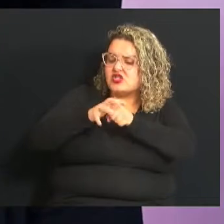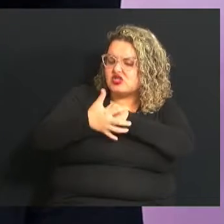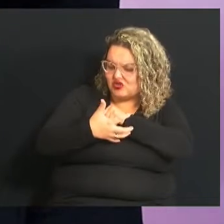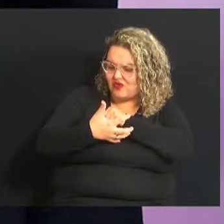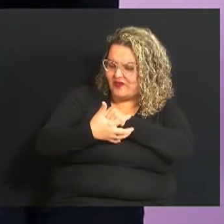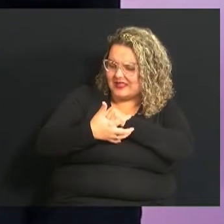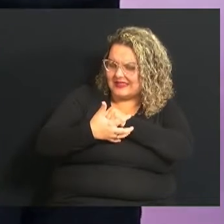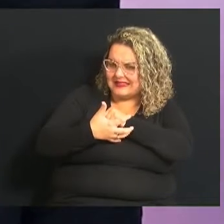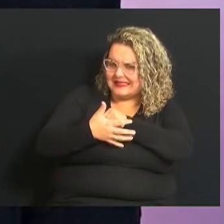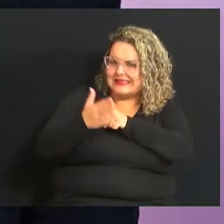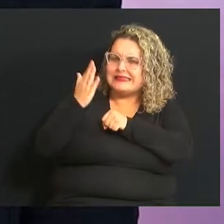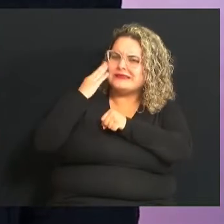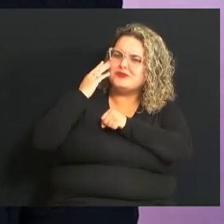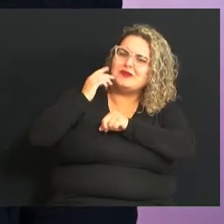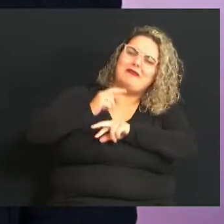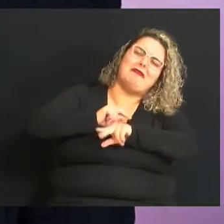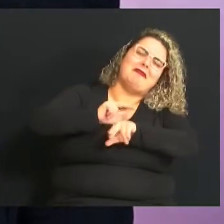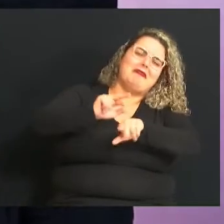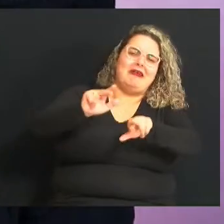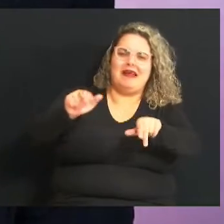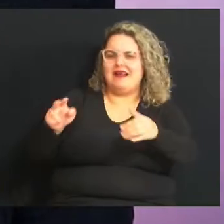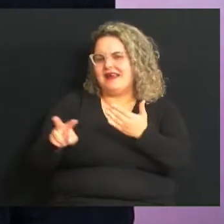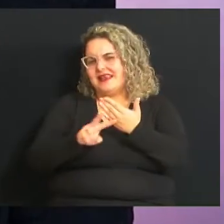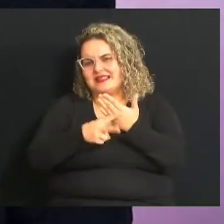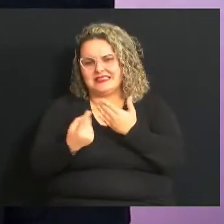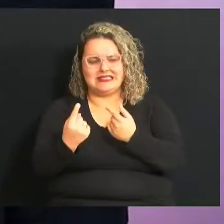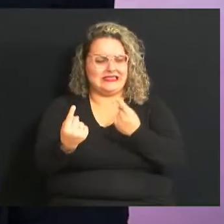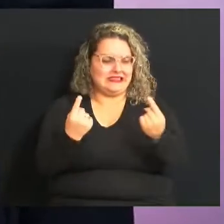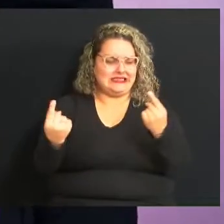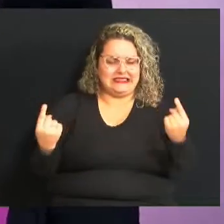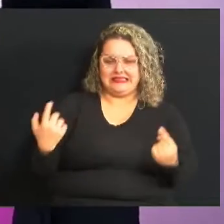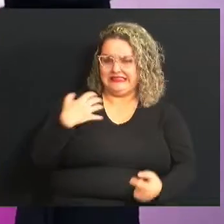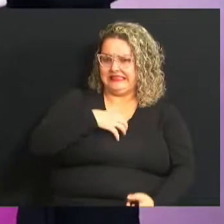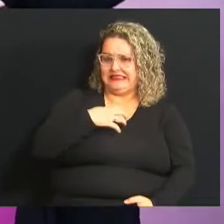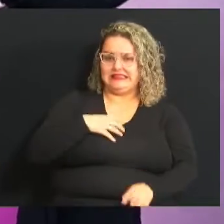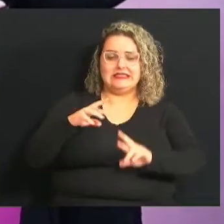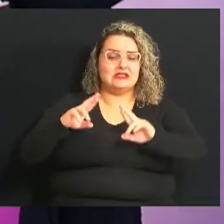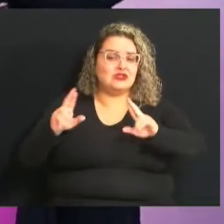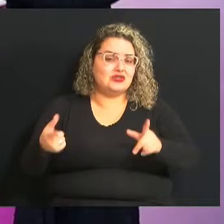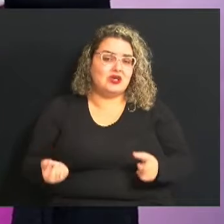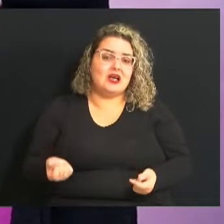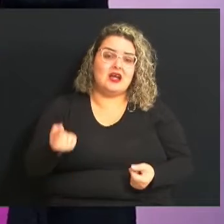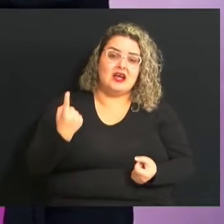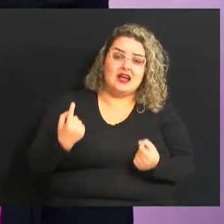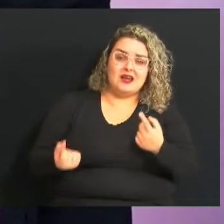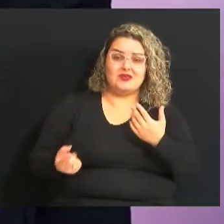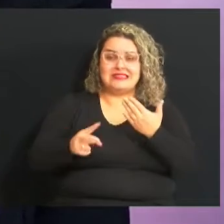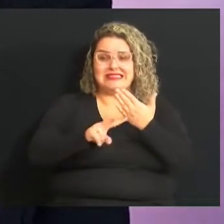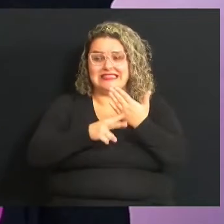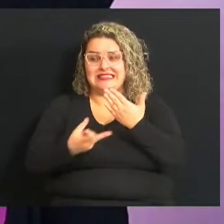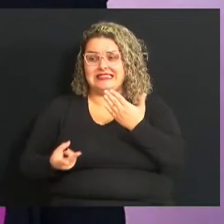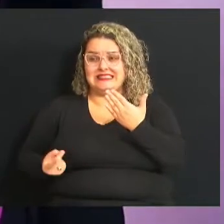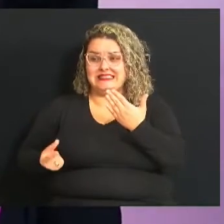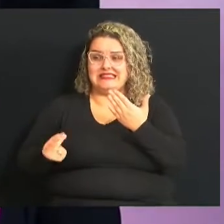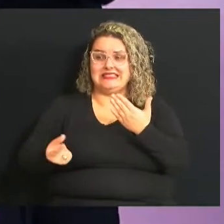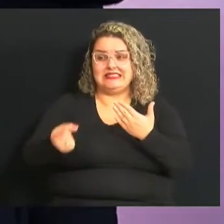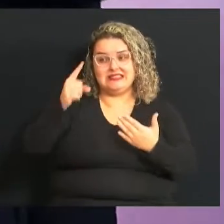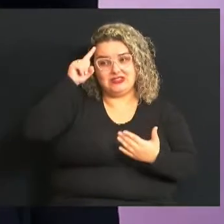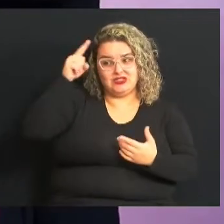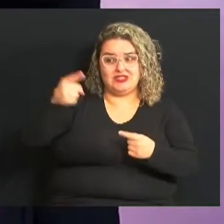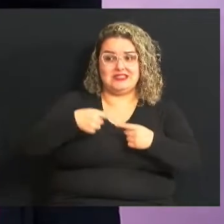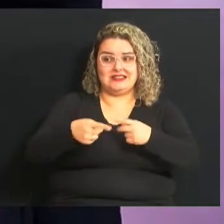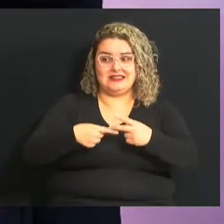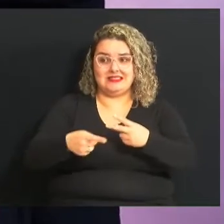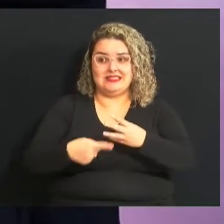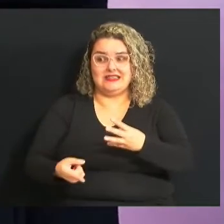são várias as sequelas, né? Cada pessoa tem um sintoma diferente, algumas sequelas aí que duram dias, semanas,